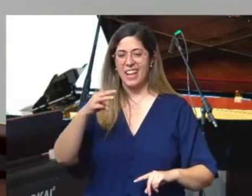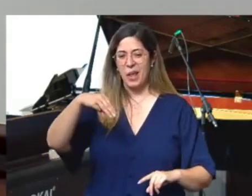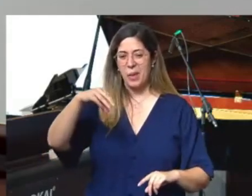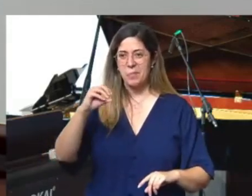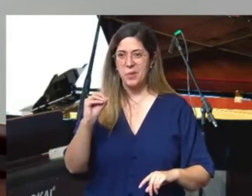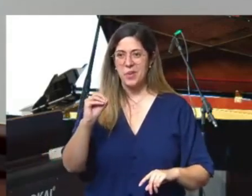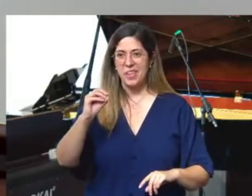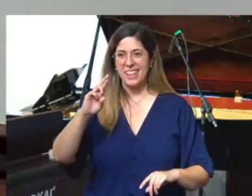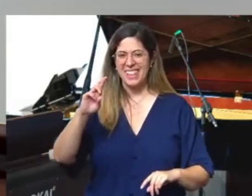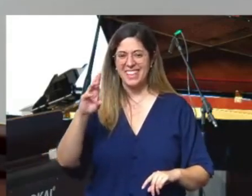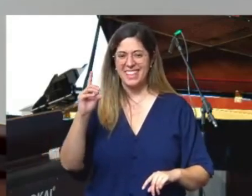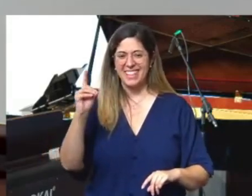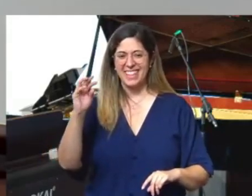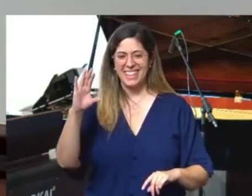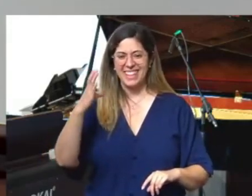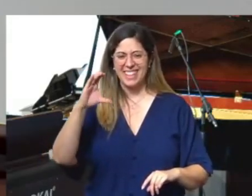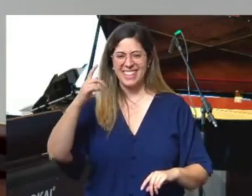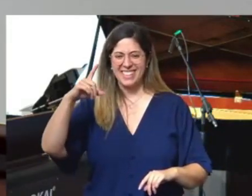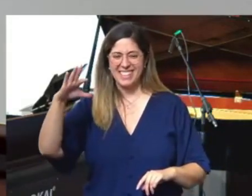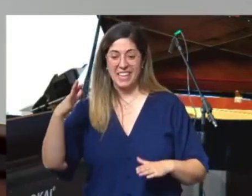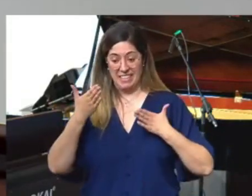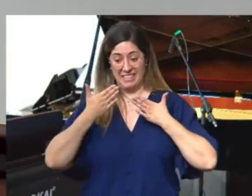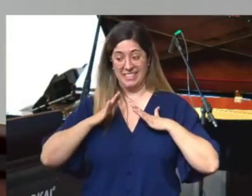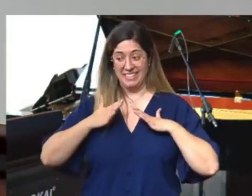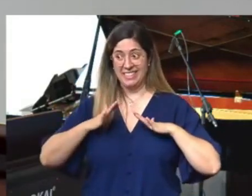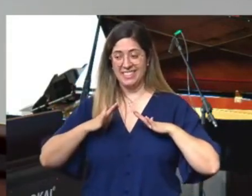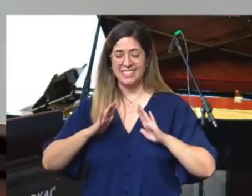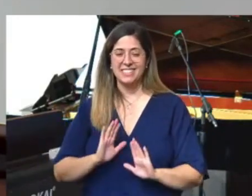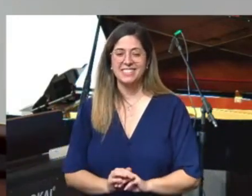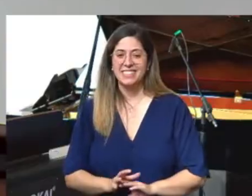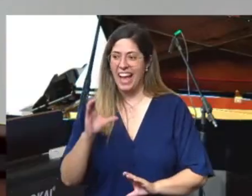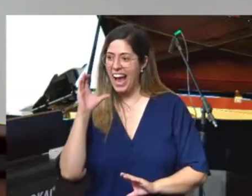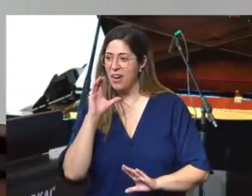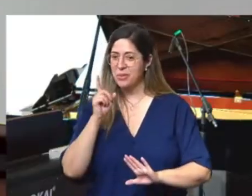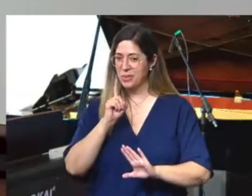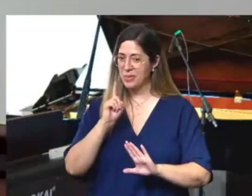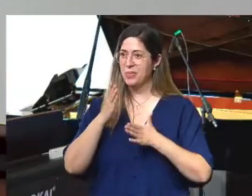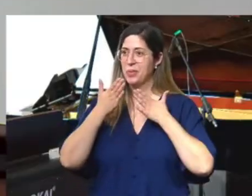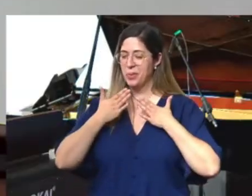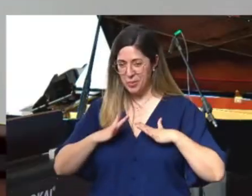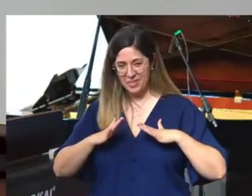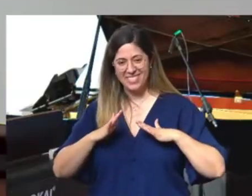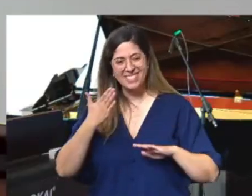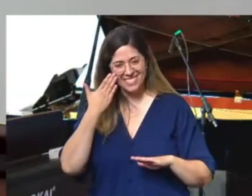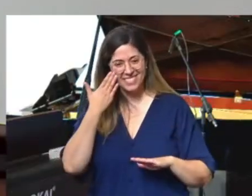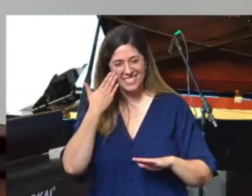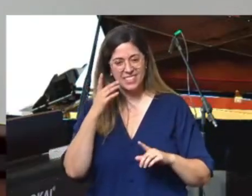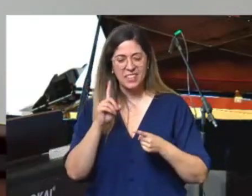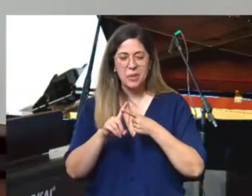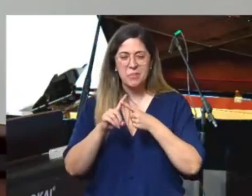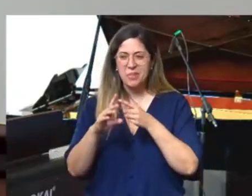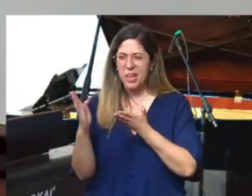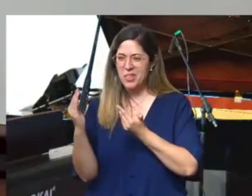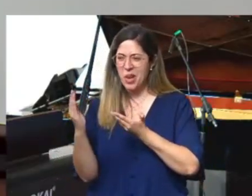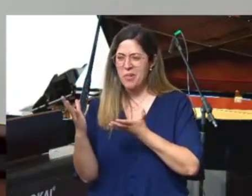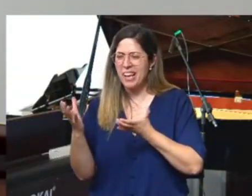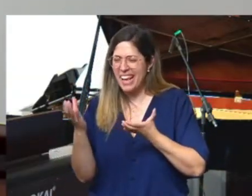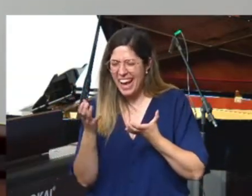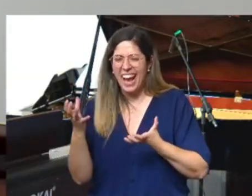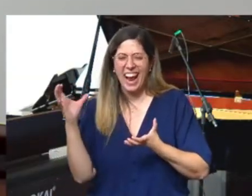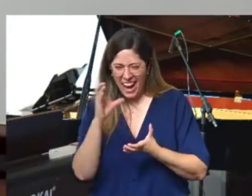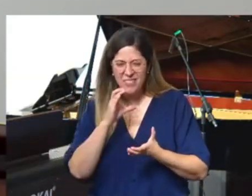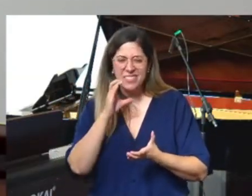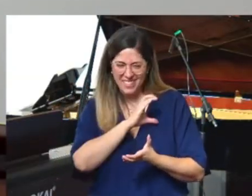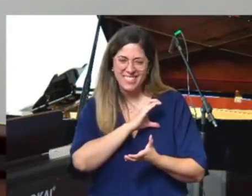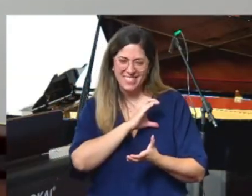na palavra de Paulo, através de Tito, aos homens maduros ou idosos, não somente aos homens